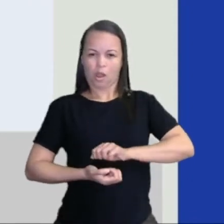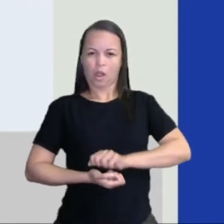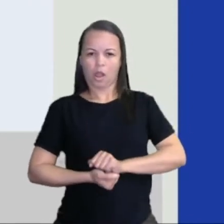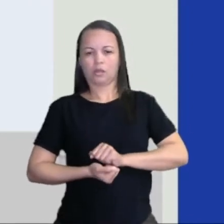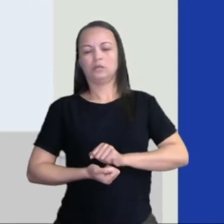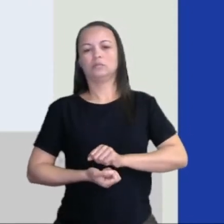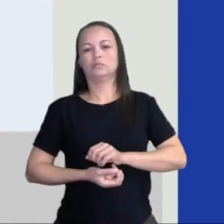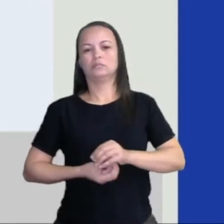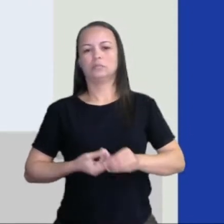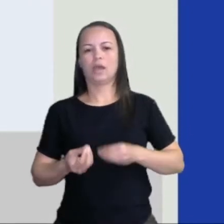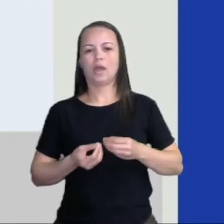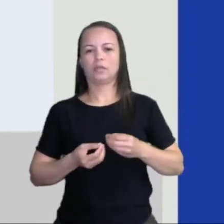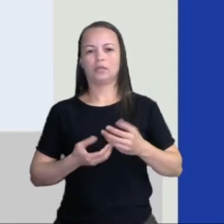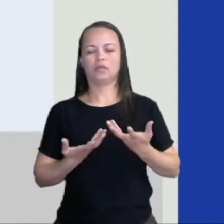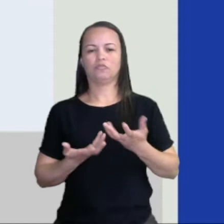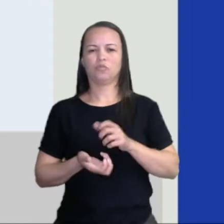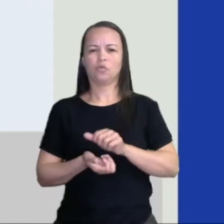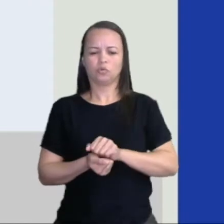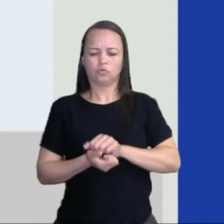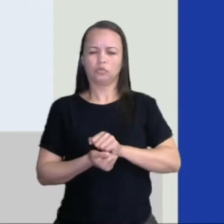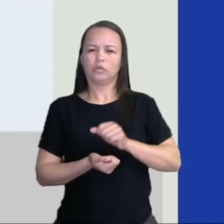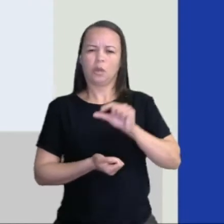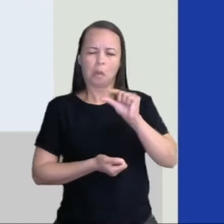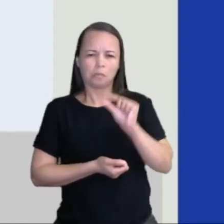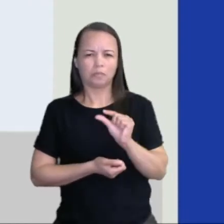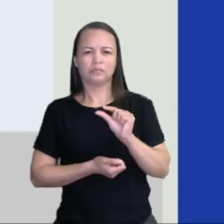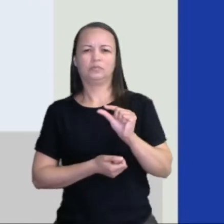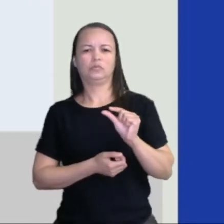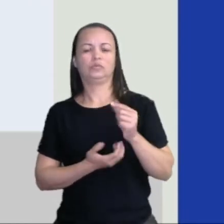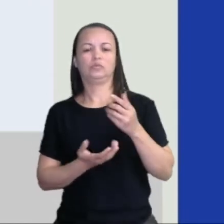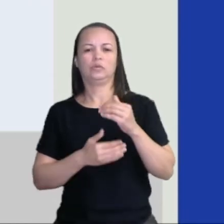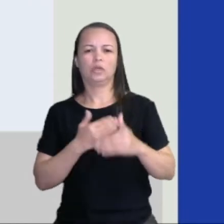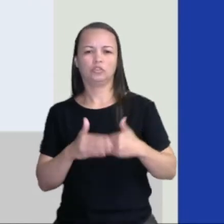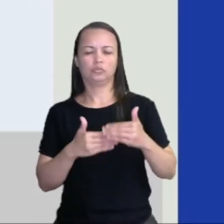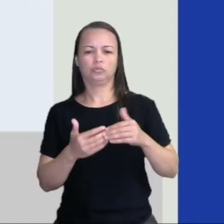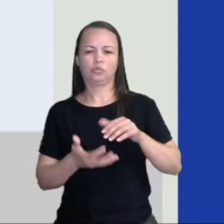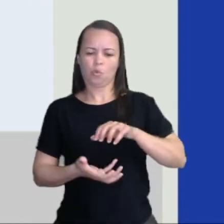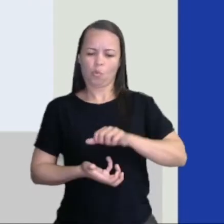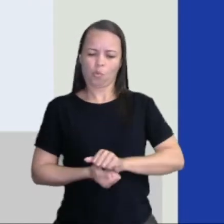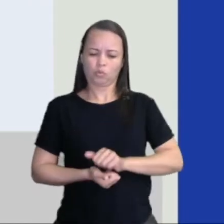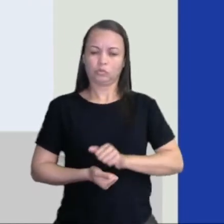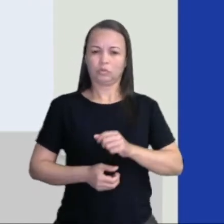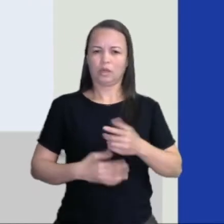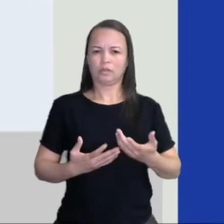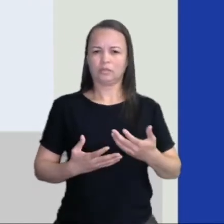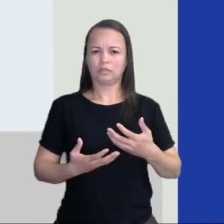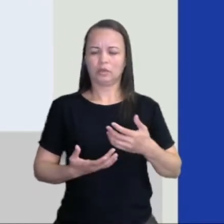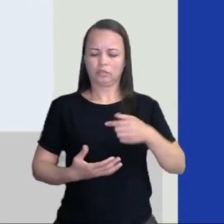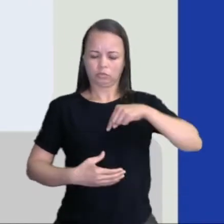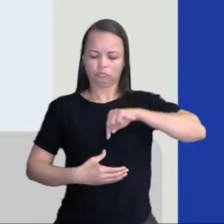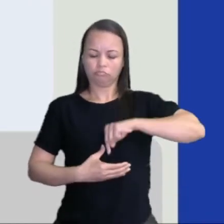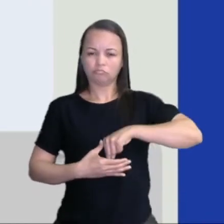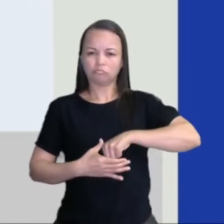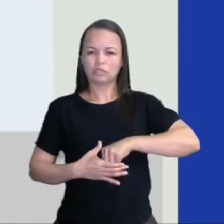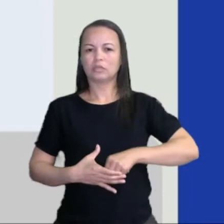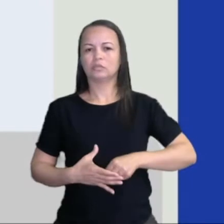molecular, a nível de estruturas muito menor, a nível de estruturas que são fáceis de serem introduzidos, a nível de corrente